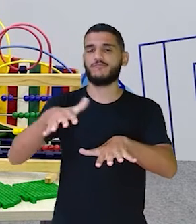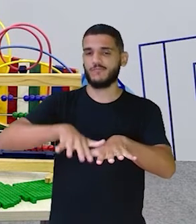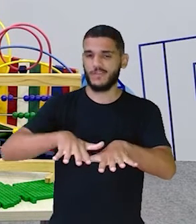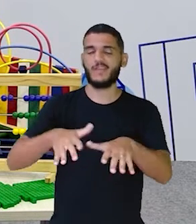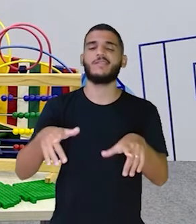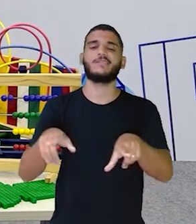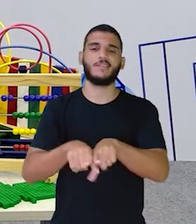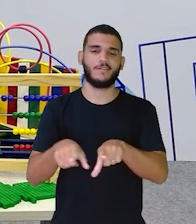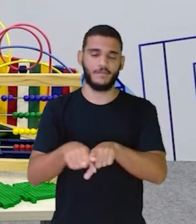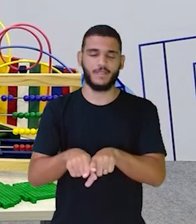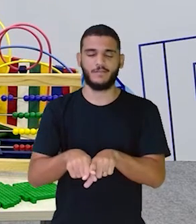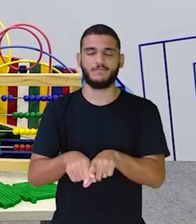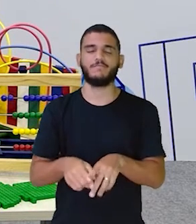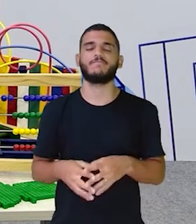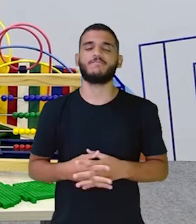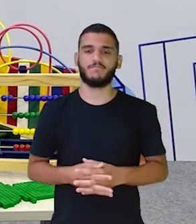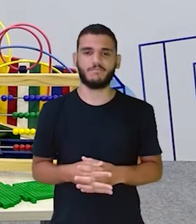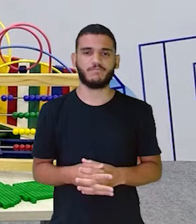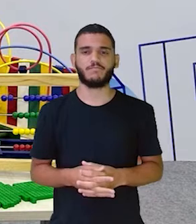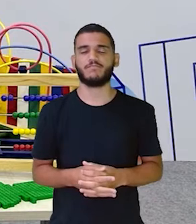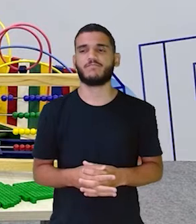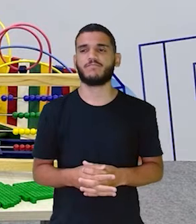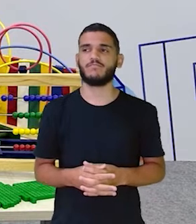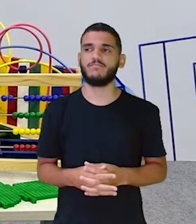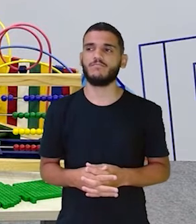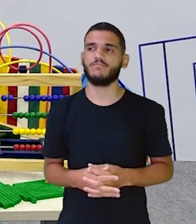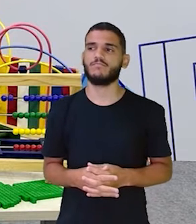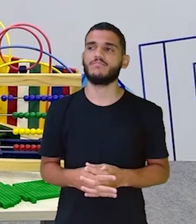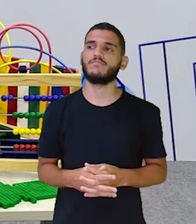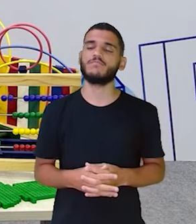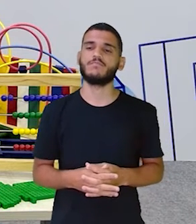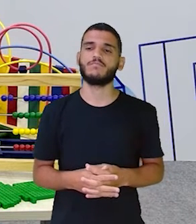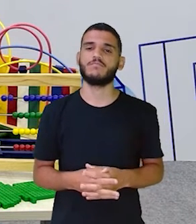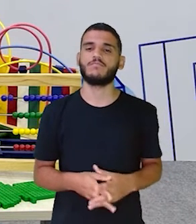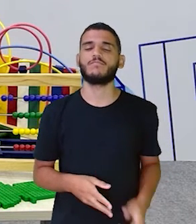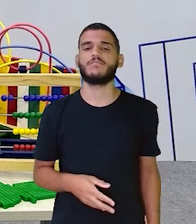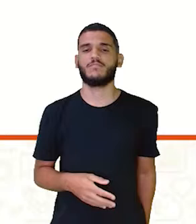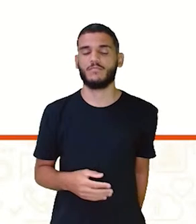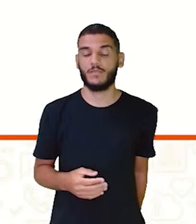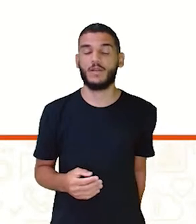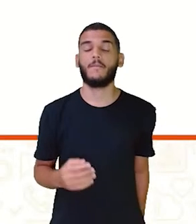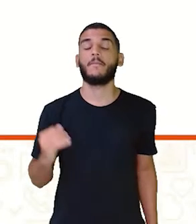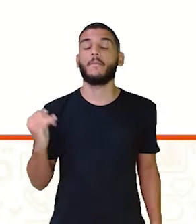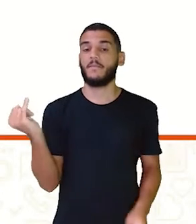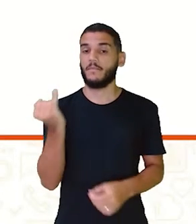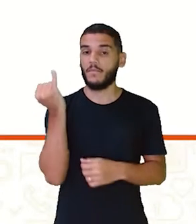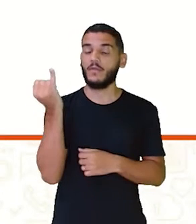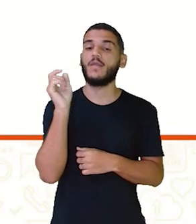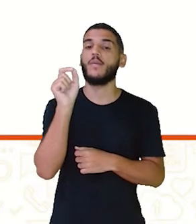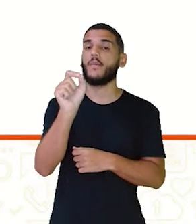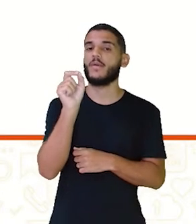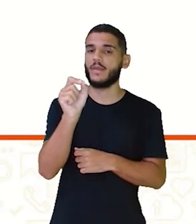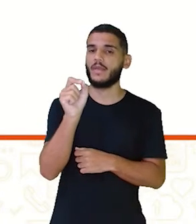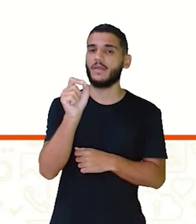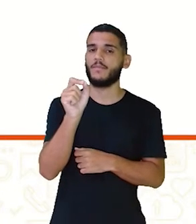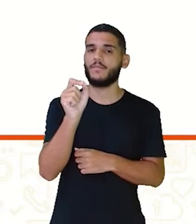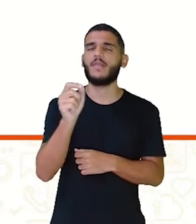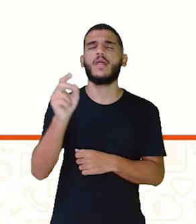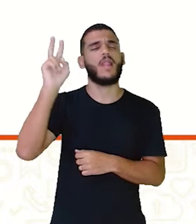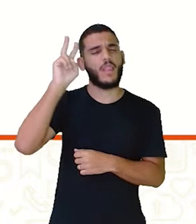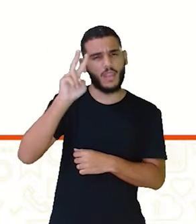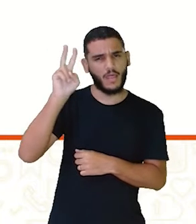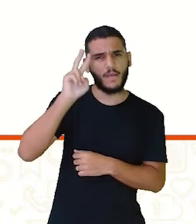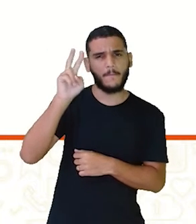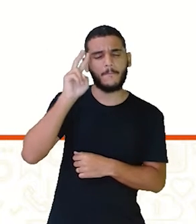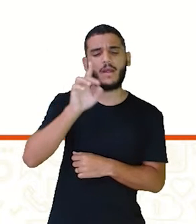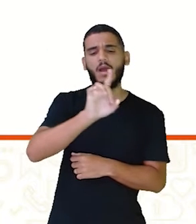sendo contemplado, tanto quanto todos os outros. É importante sempre lembrar